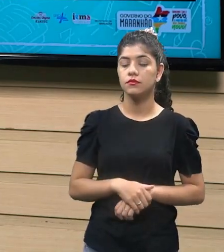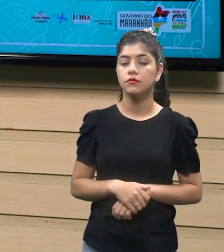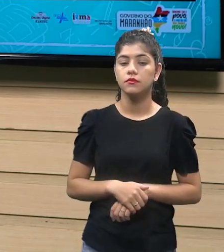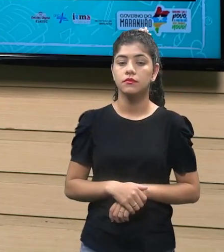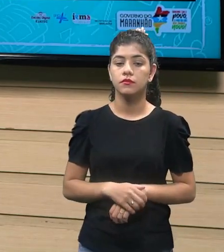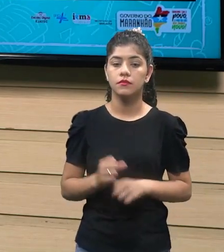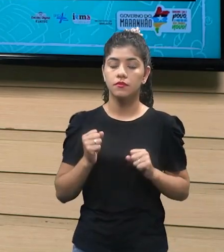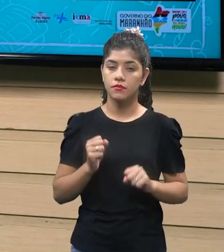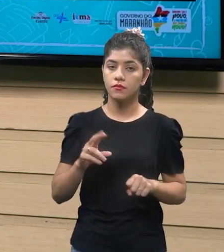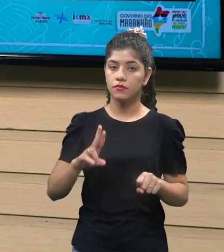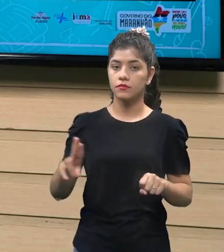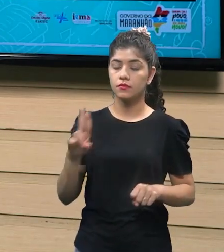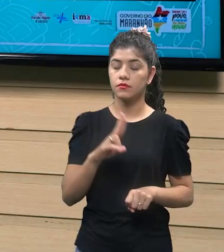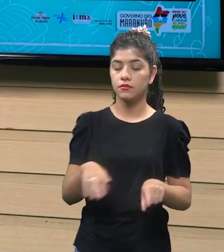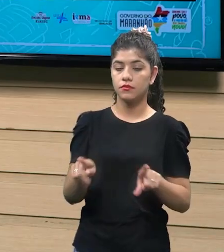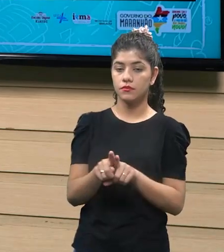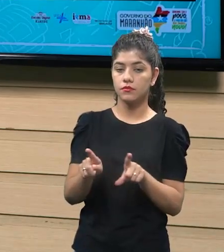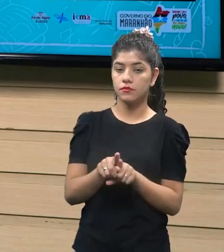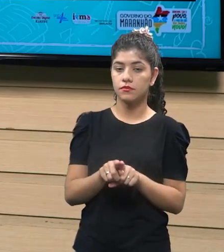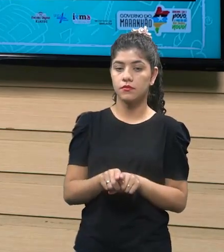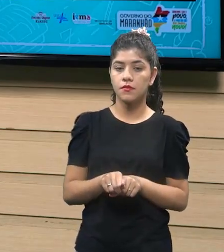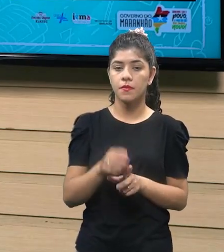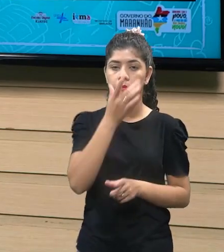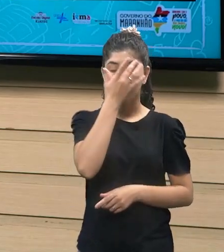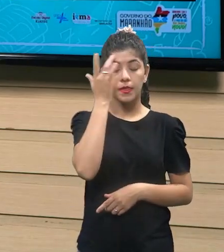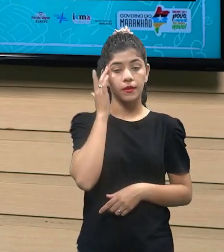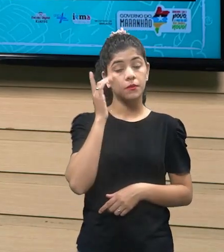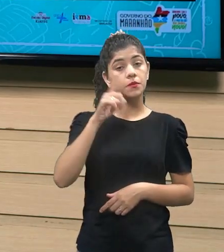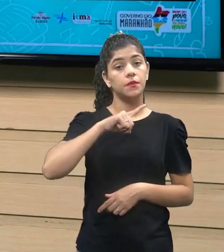ainda podem ser utilizadas para que as pessoas